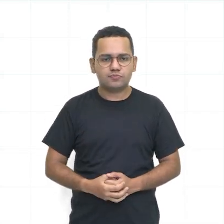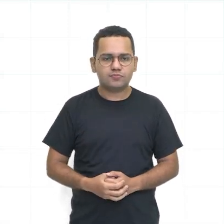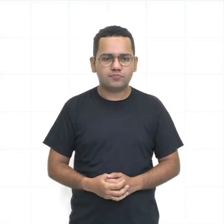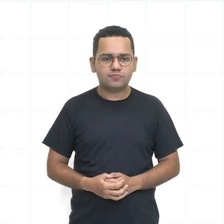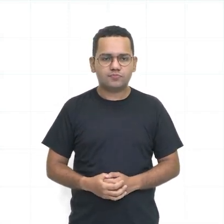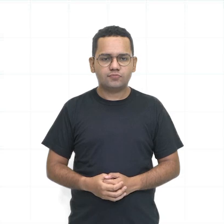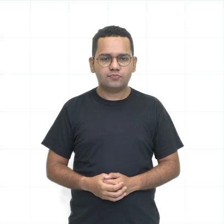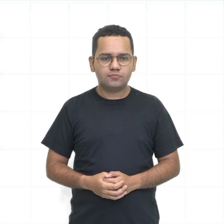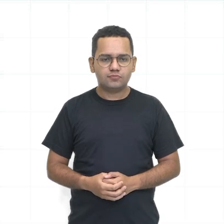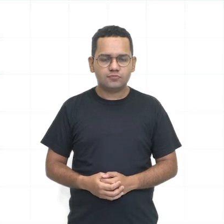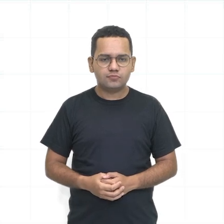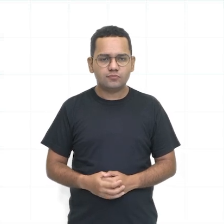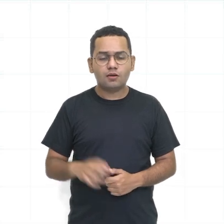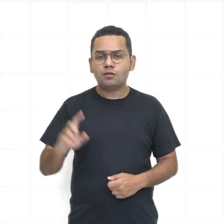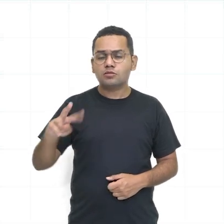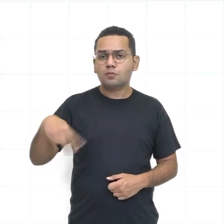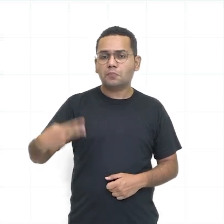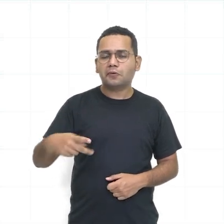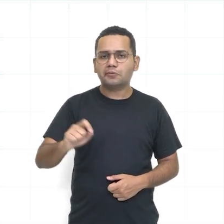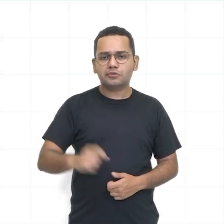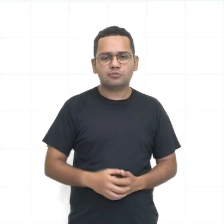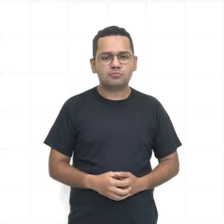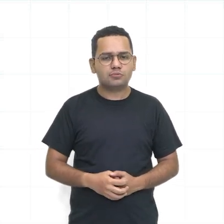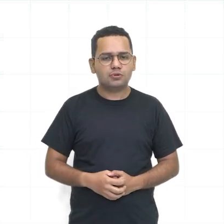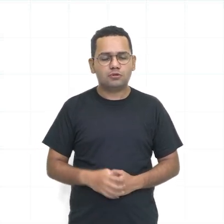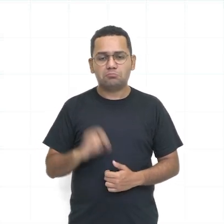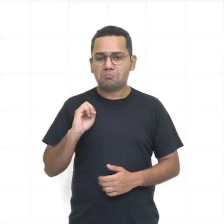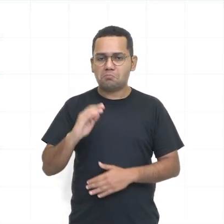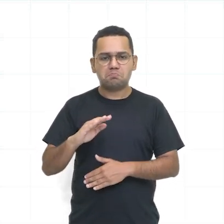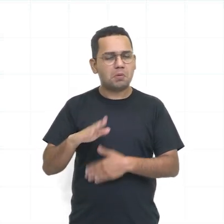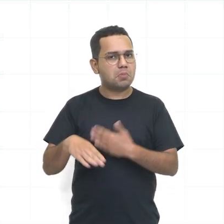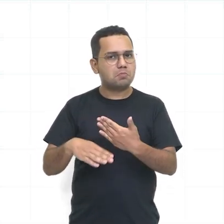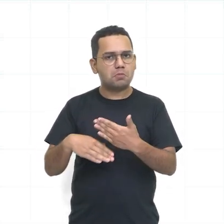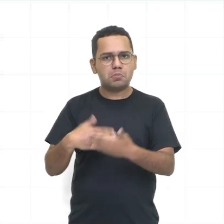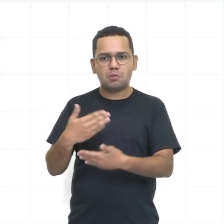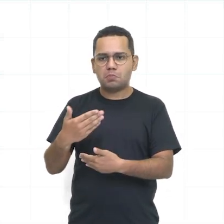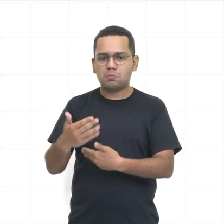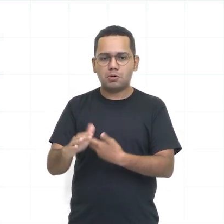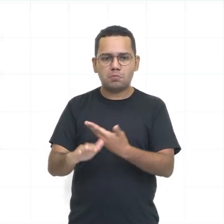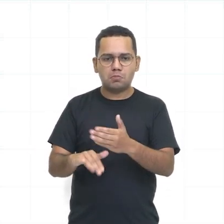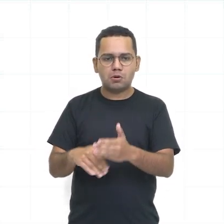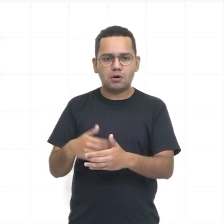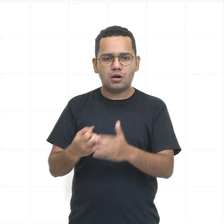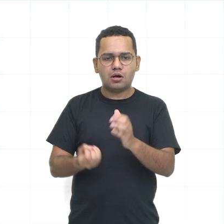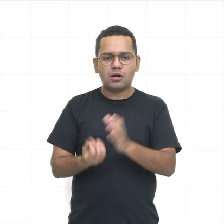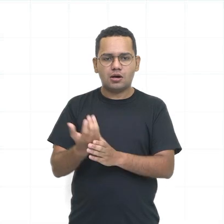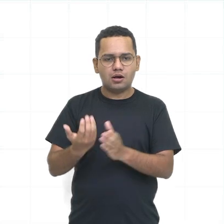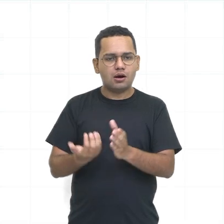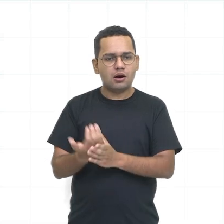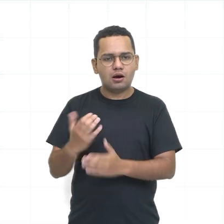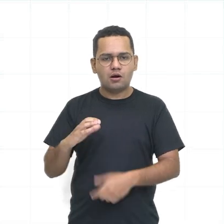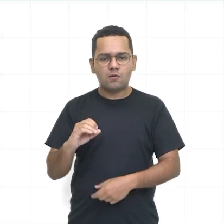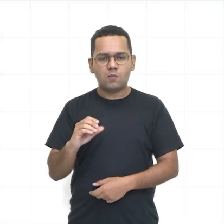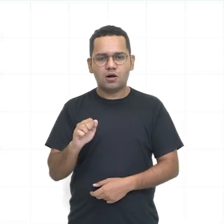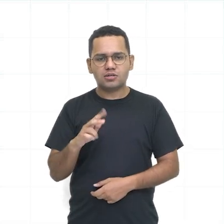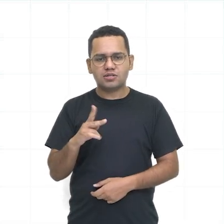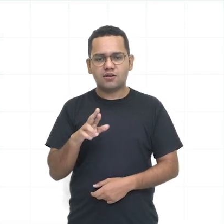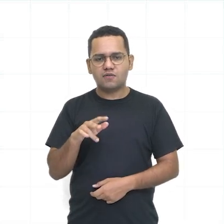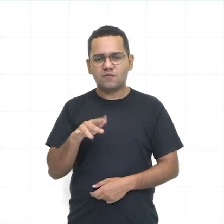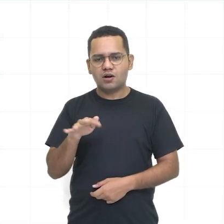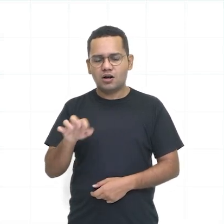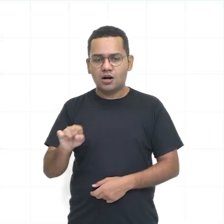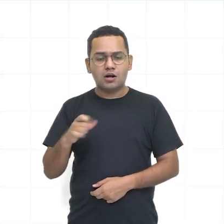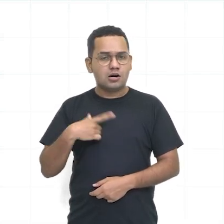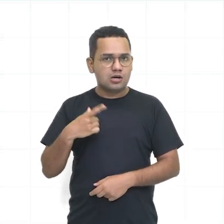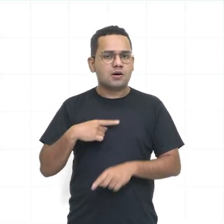primitiva ali, né? E essas moléculas orgânicas elas foram evoluindo, coacervados, até o momento que elas adquiriram material